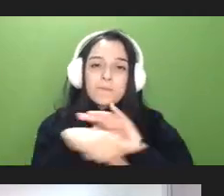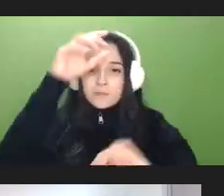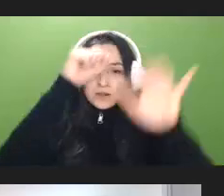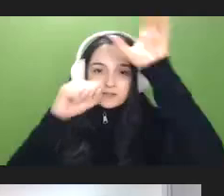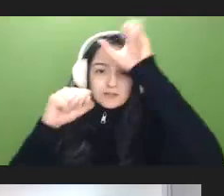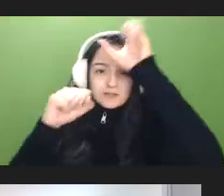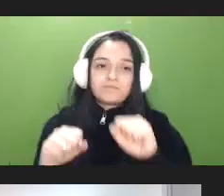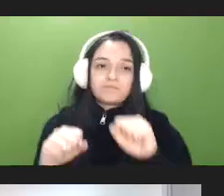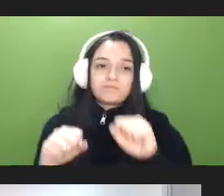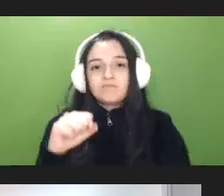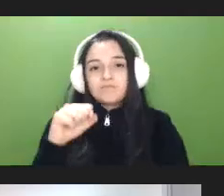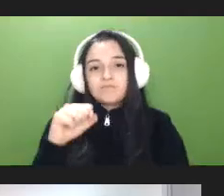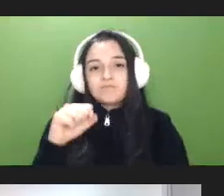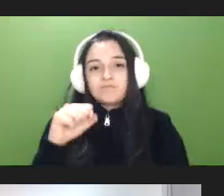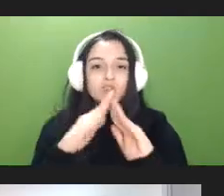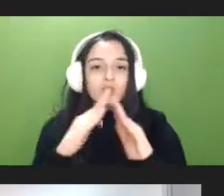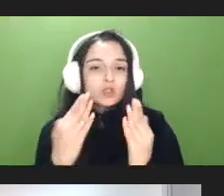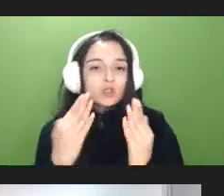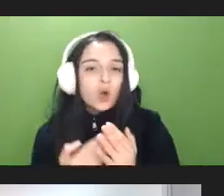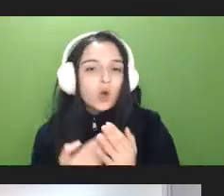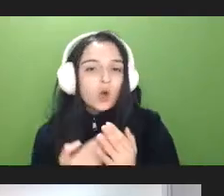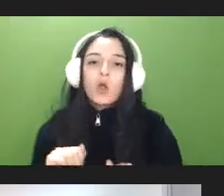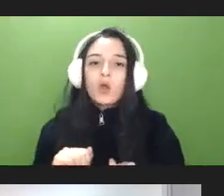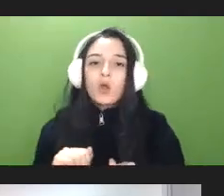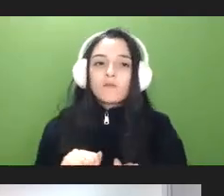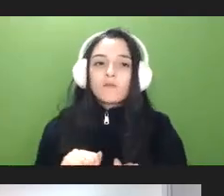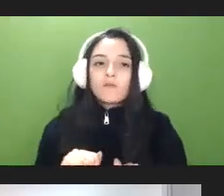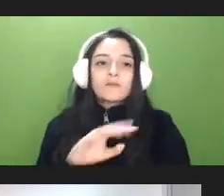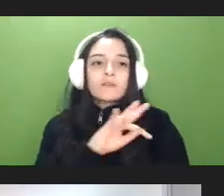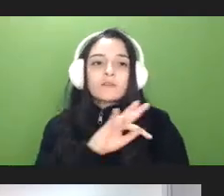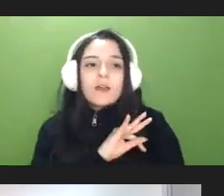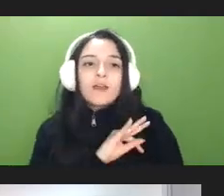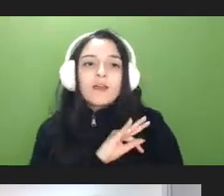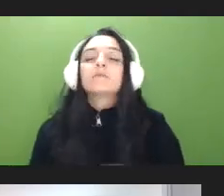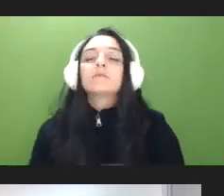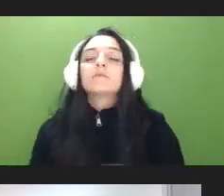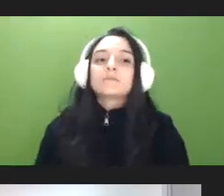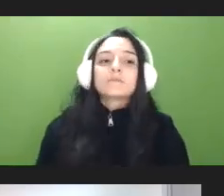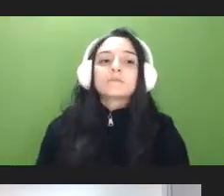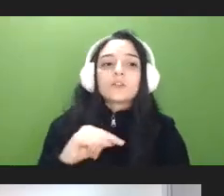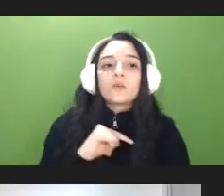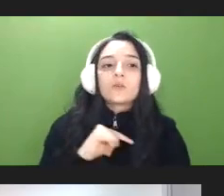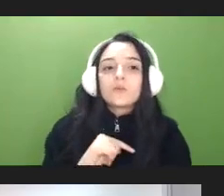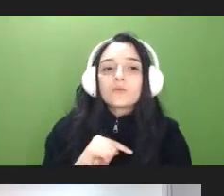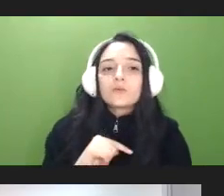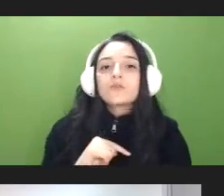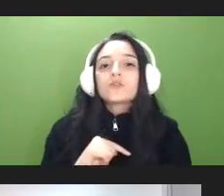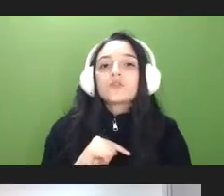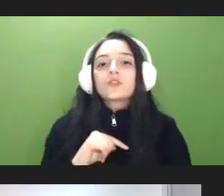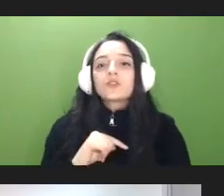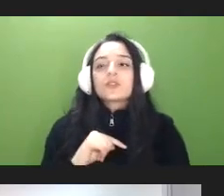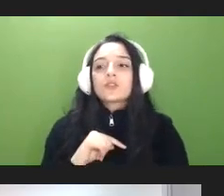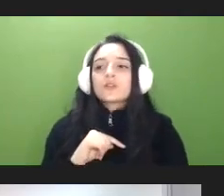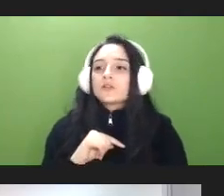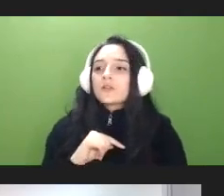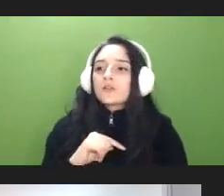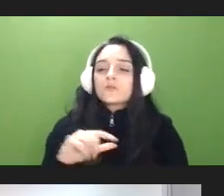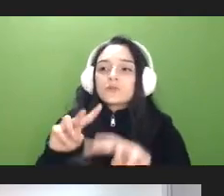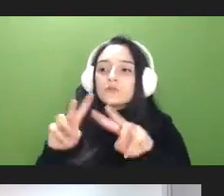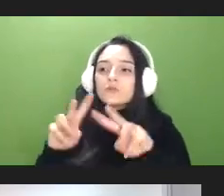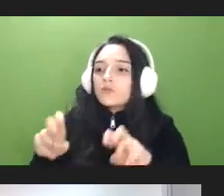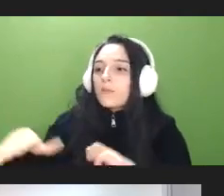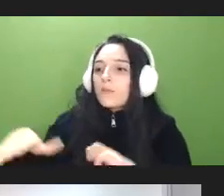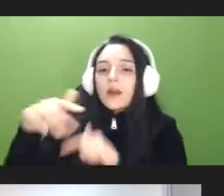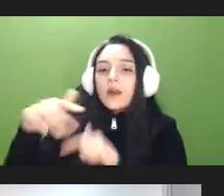vazios que existem nas políticas públicas, no mercado de trabalho. E foi isso que